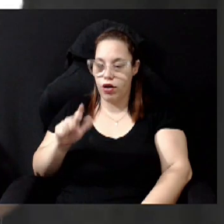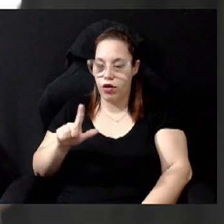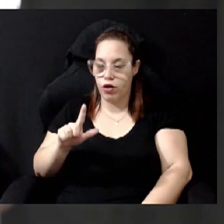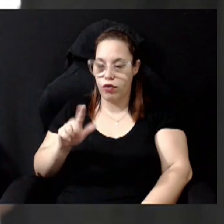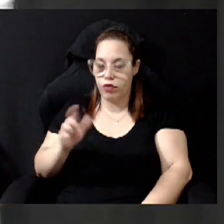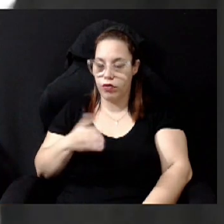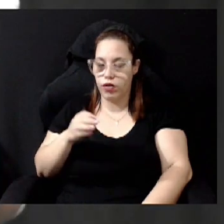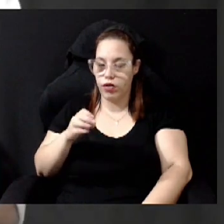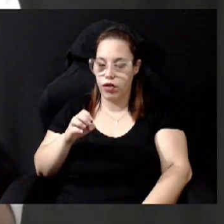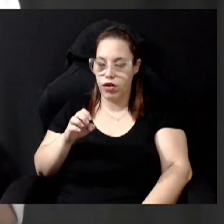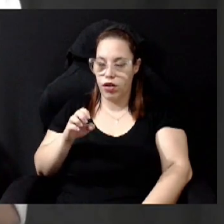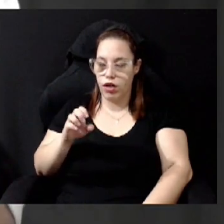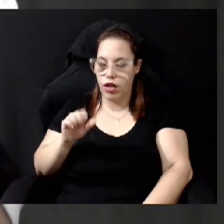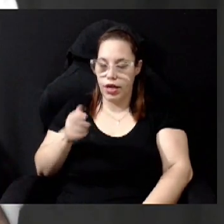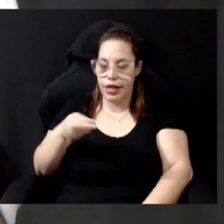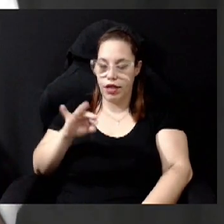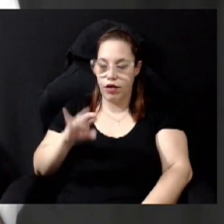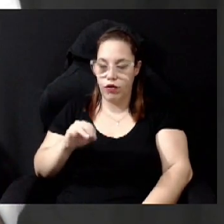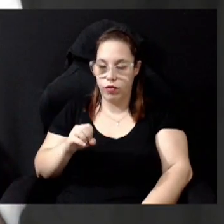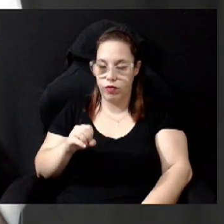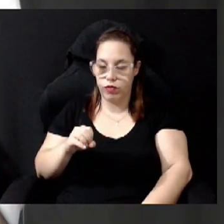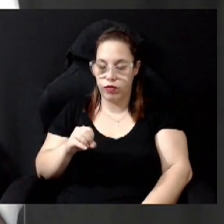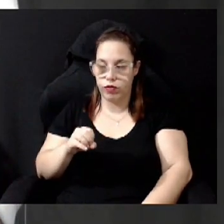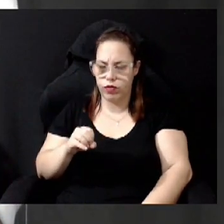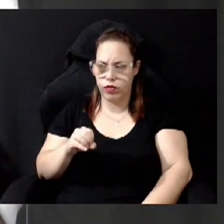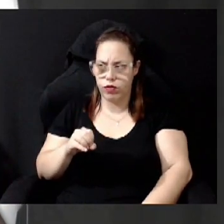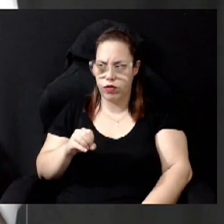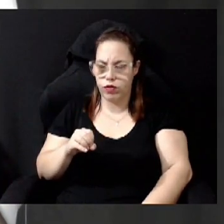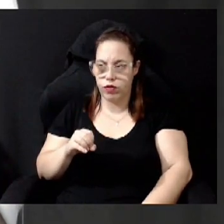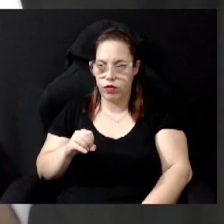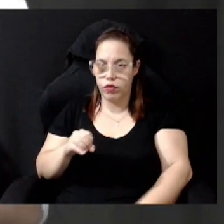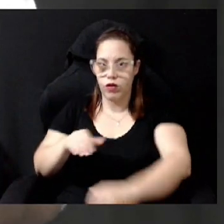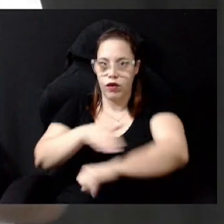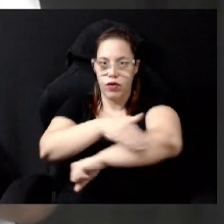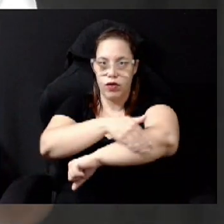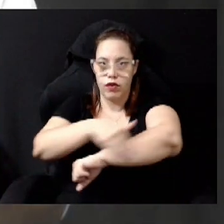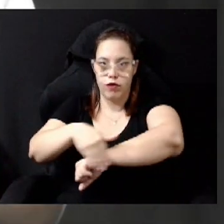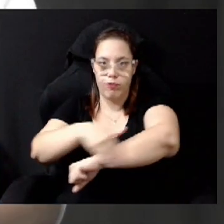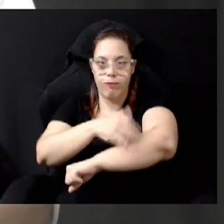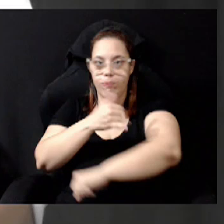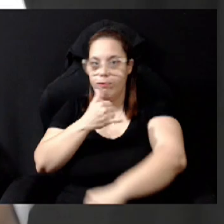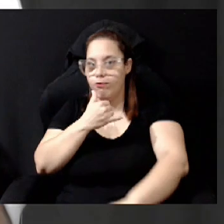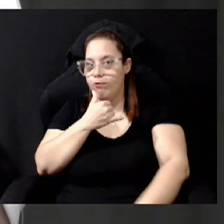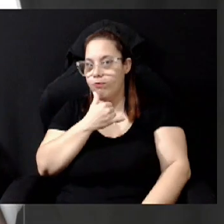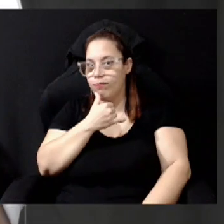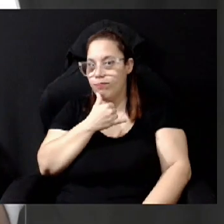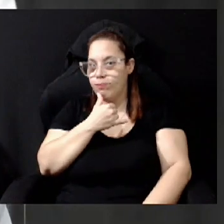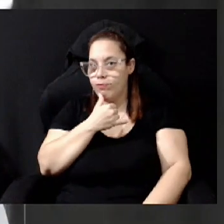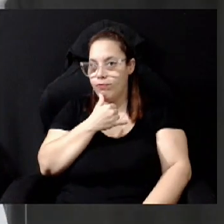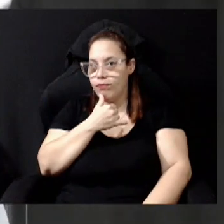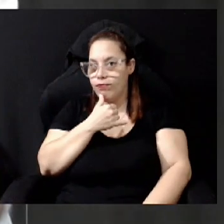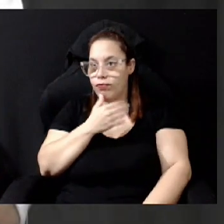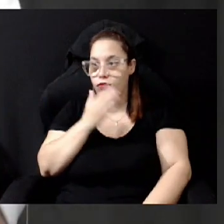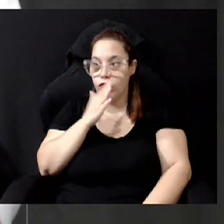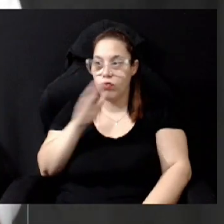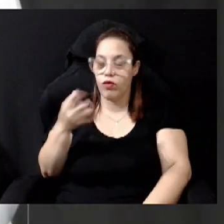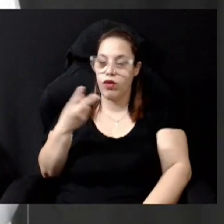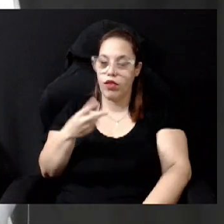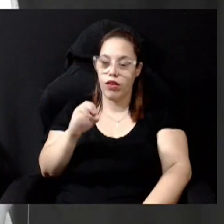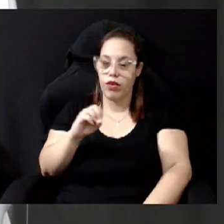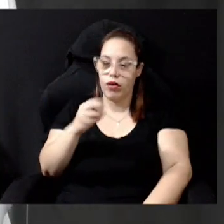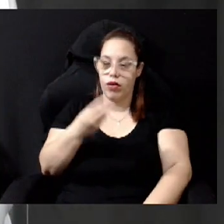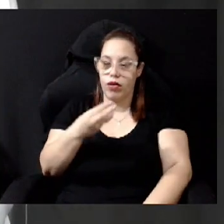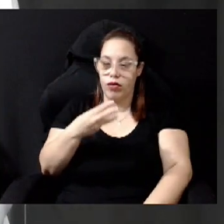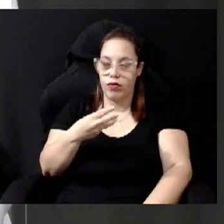Guedes e a Jerônimo Mendonça, uma avenida que infelizmente ela foi licitada em 2023, mas a empresa que